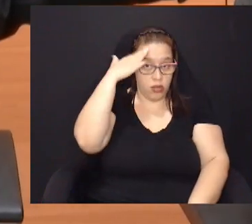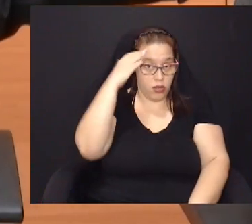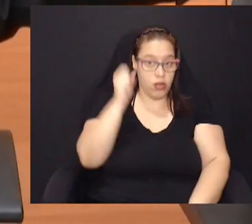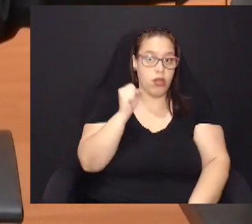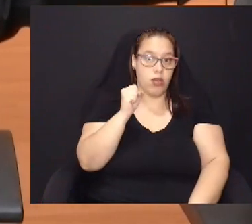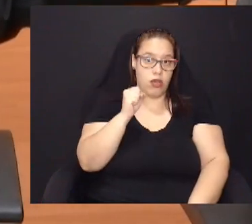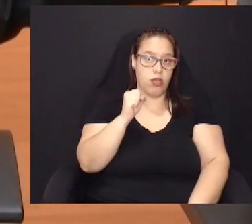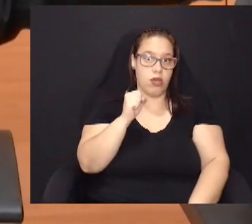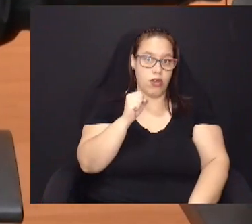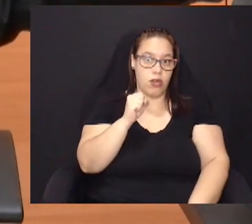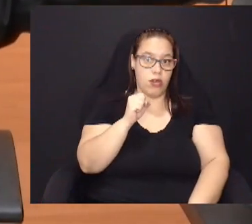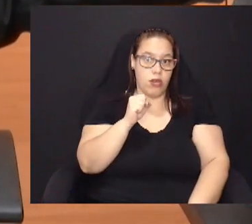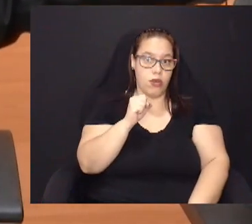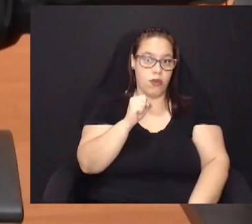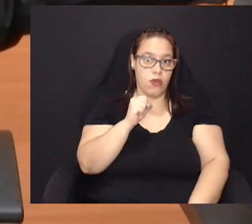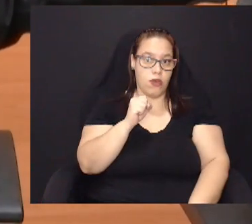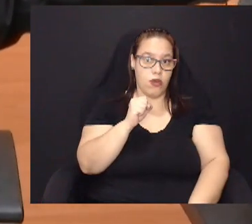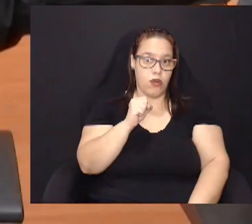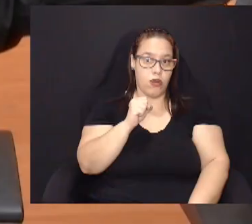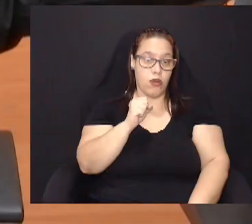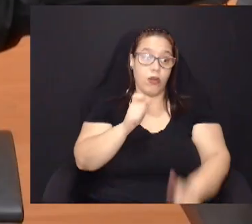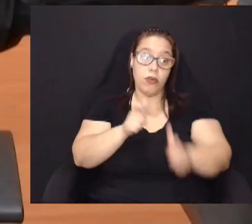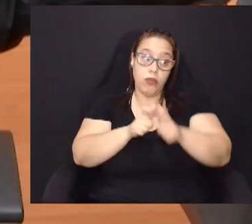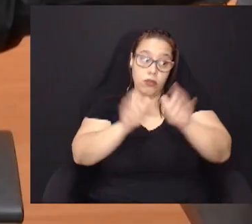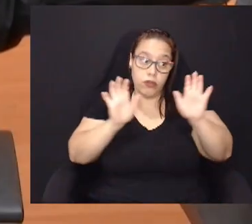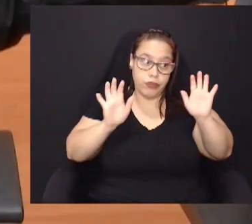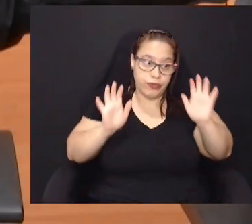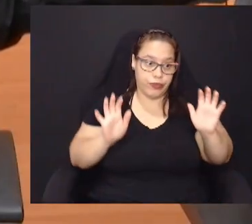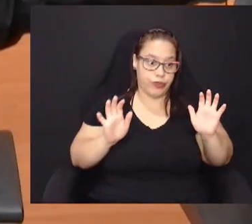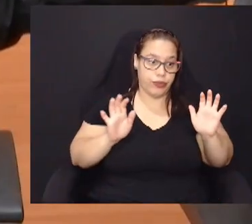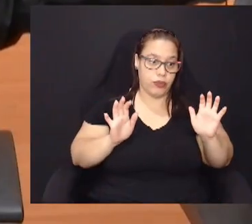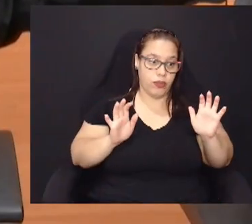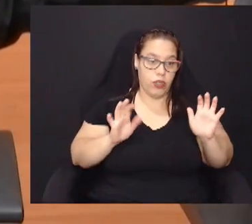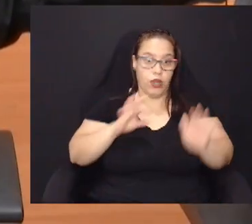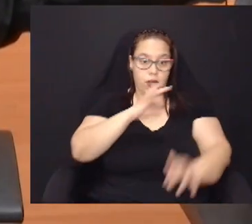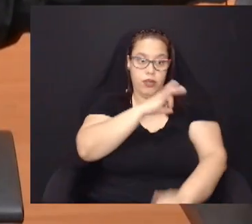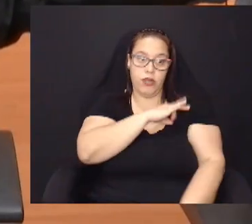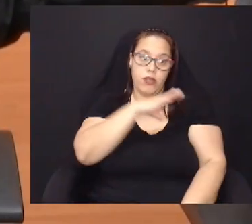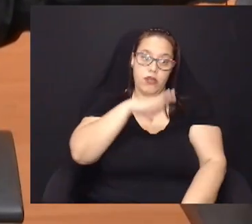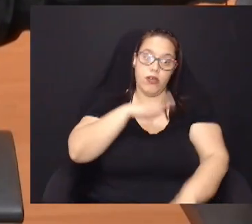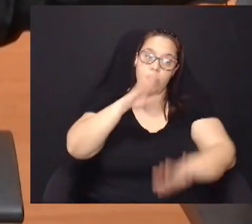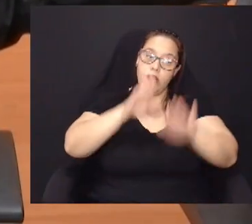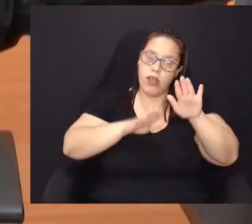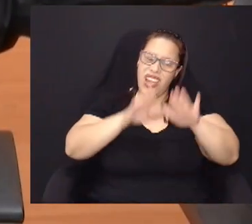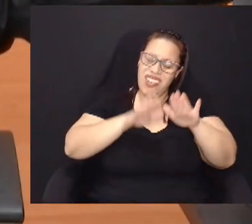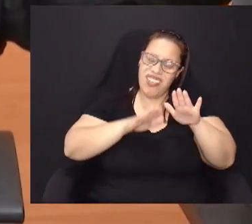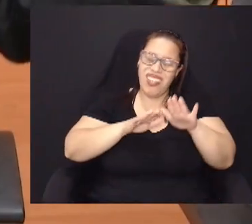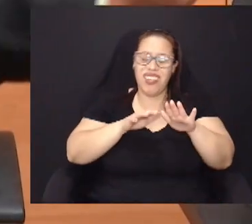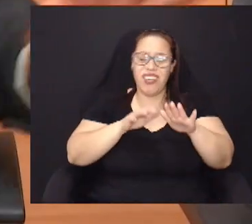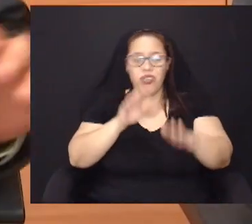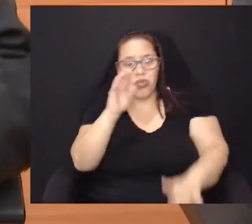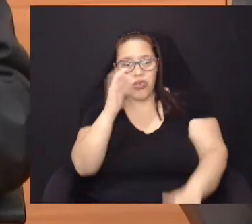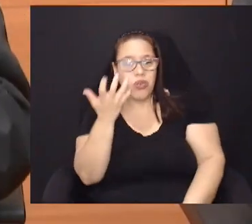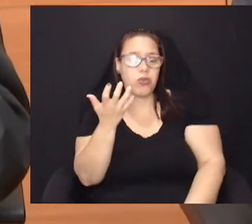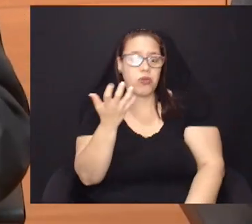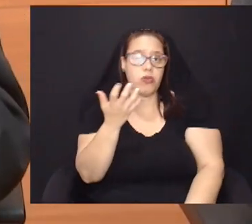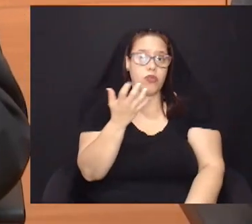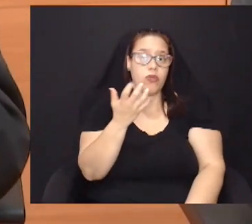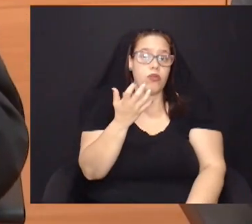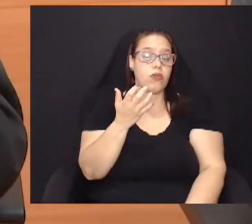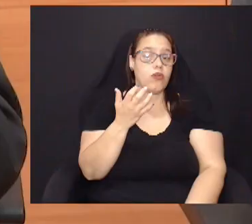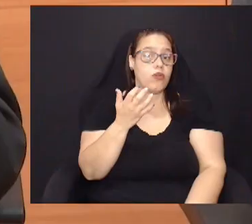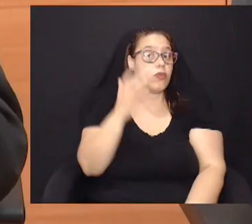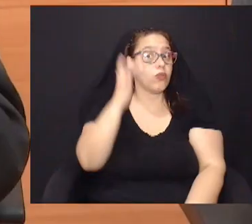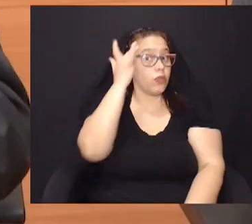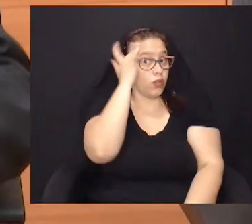sim, um excesso da guarda. Às vezes acontece, entendeu? Então, eu acho